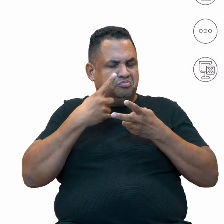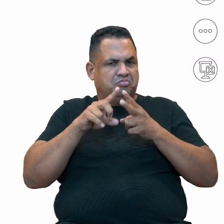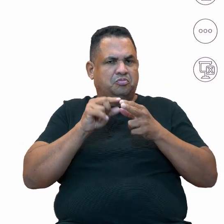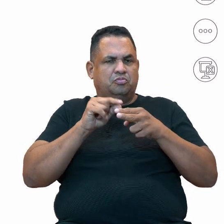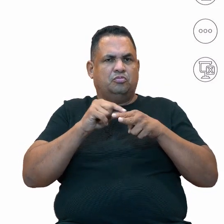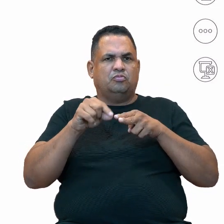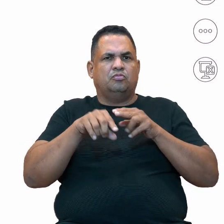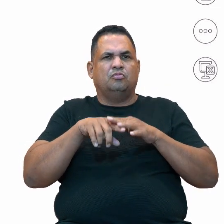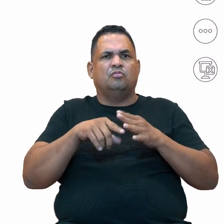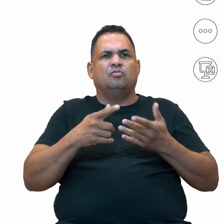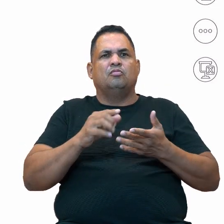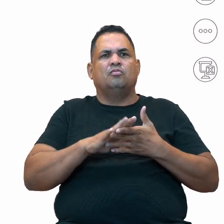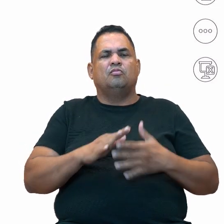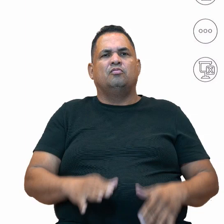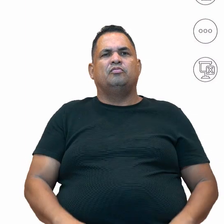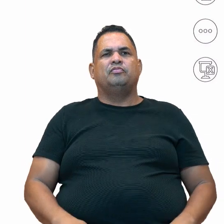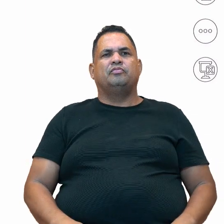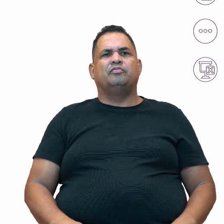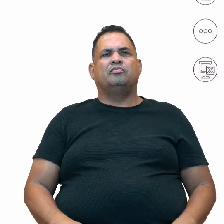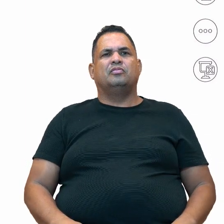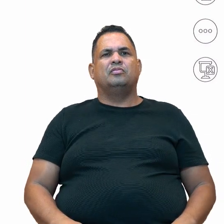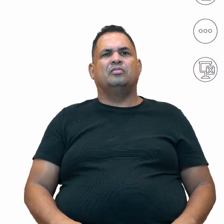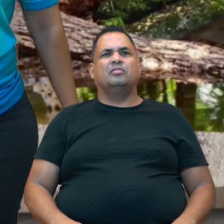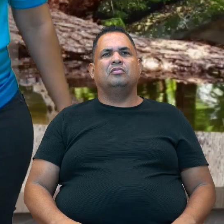Porque eles vão... Deixa eu mostrar aqui comigo.